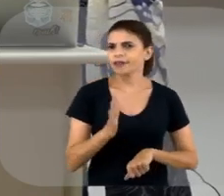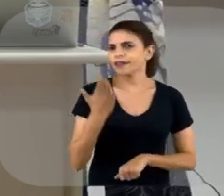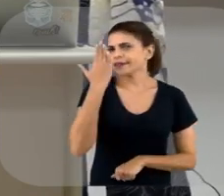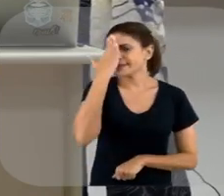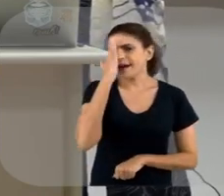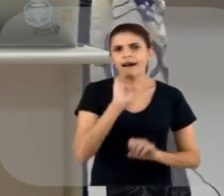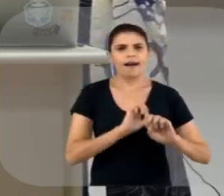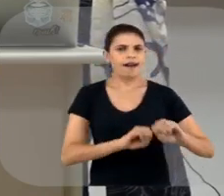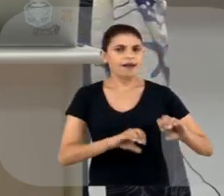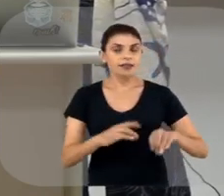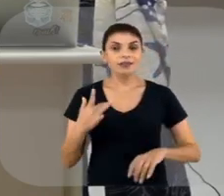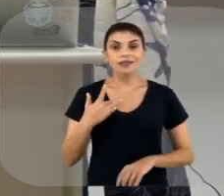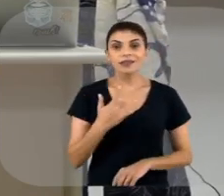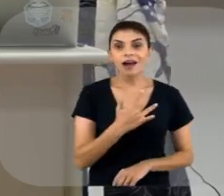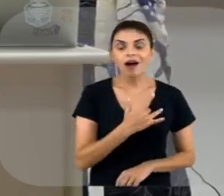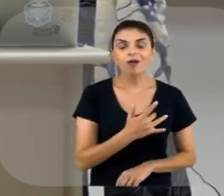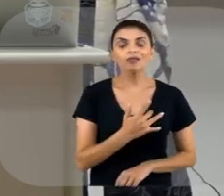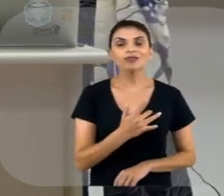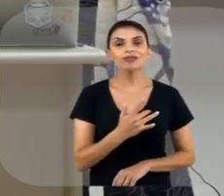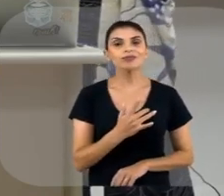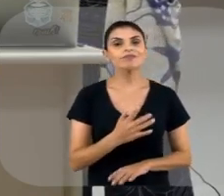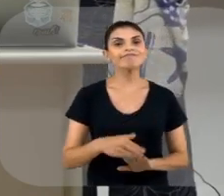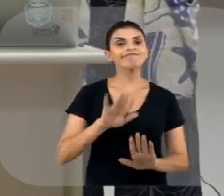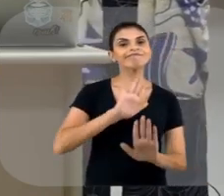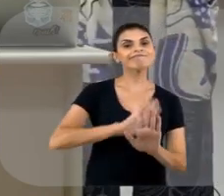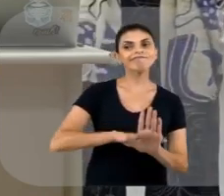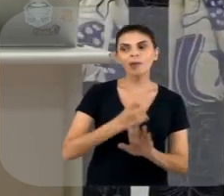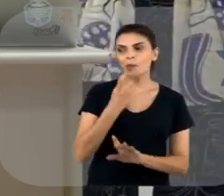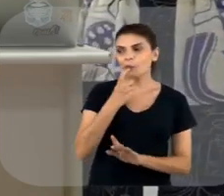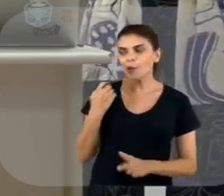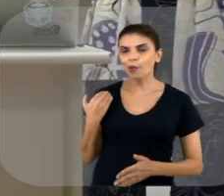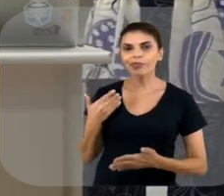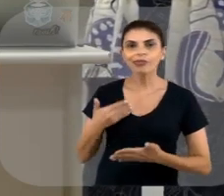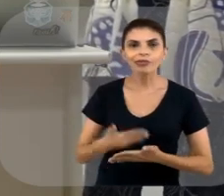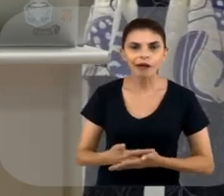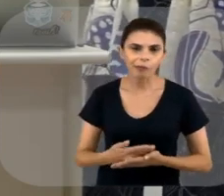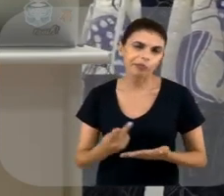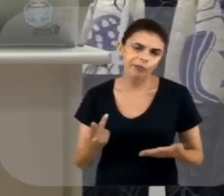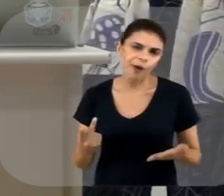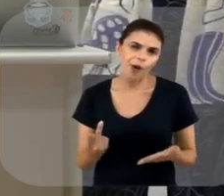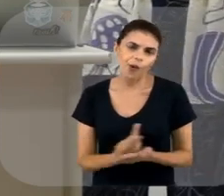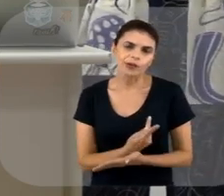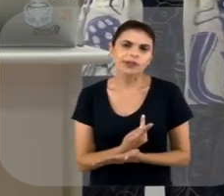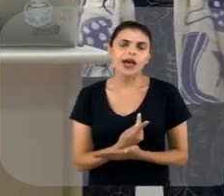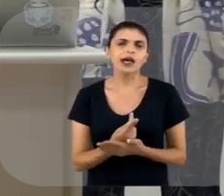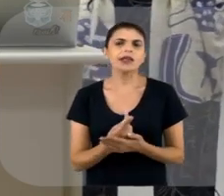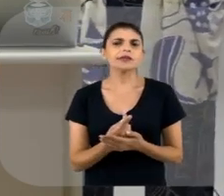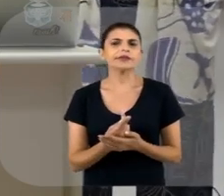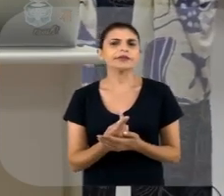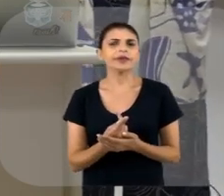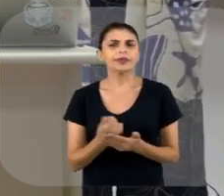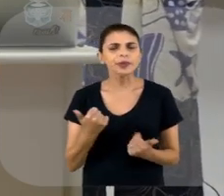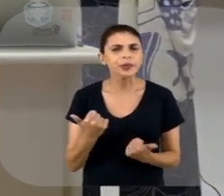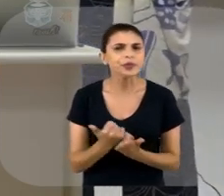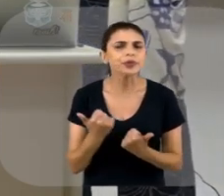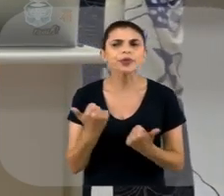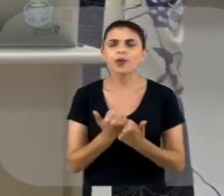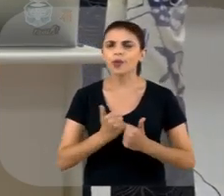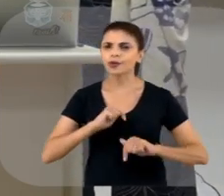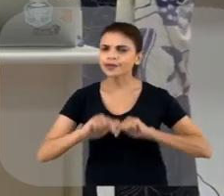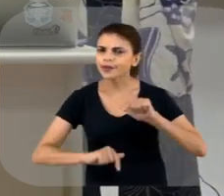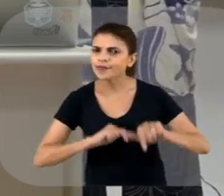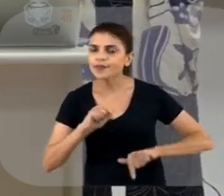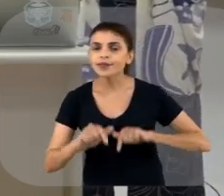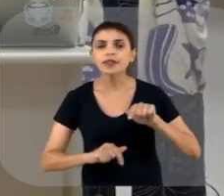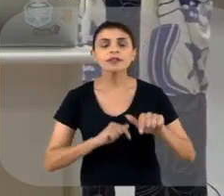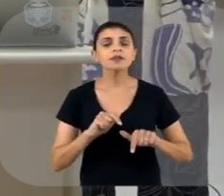educação em saúde, mas recentemente, né, por meio de tutoria, preceptoria em serviço,